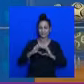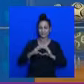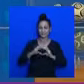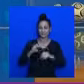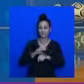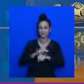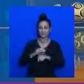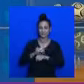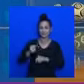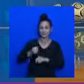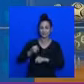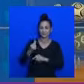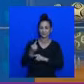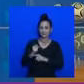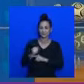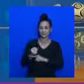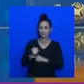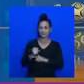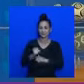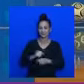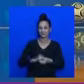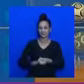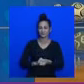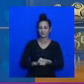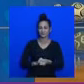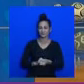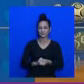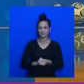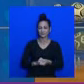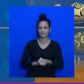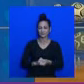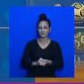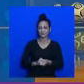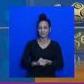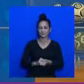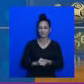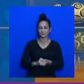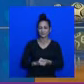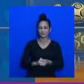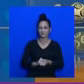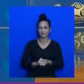cinza, número 18. Cinza 18.